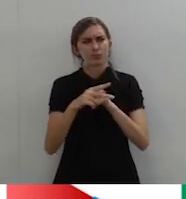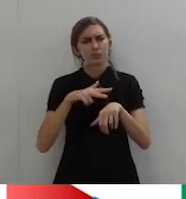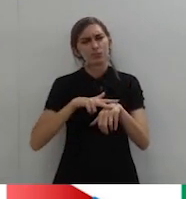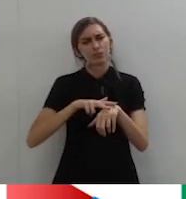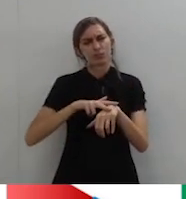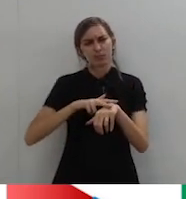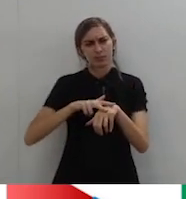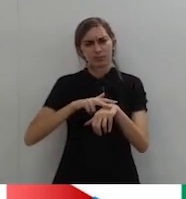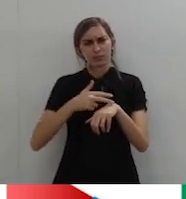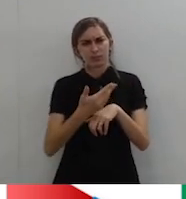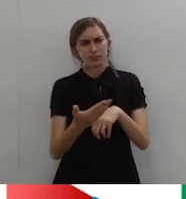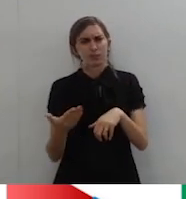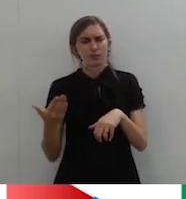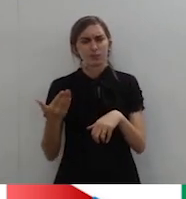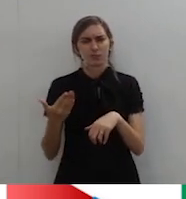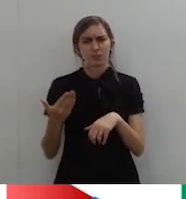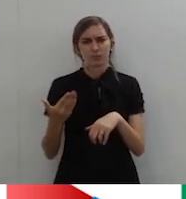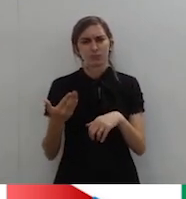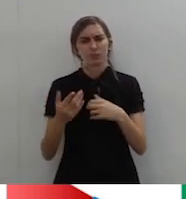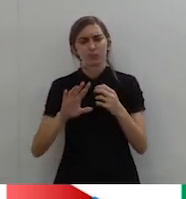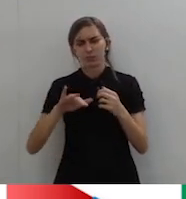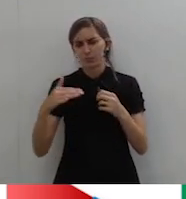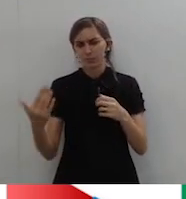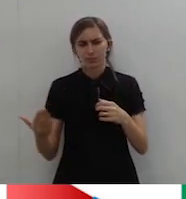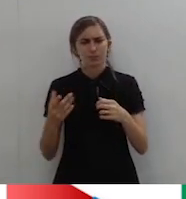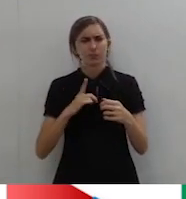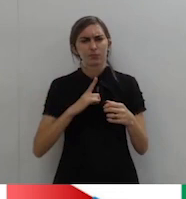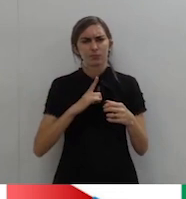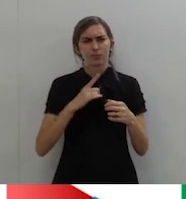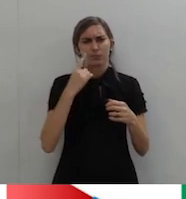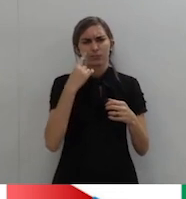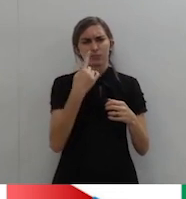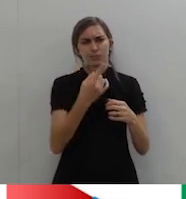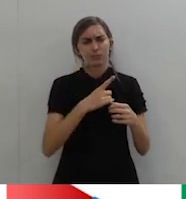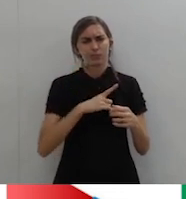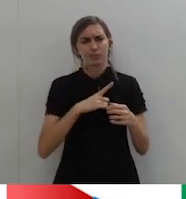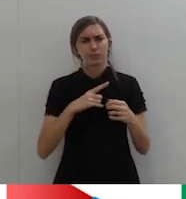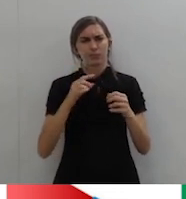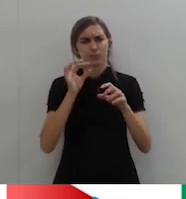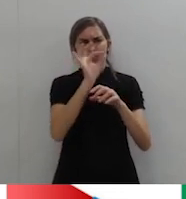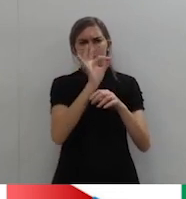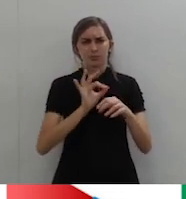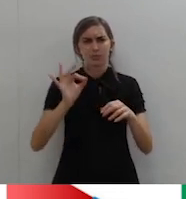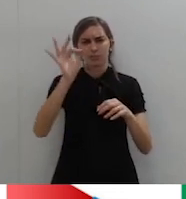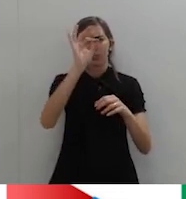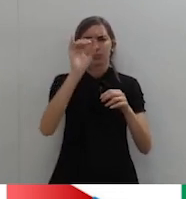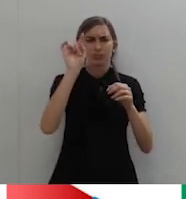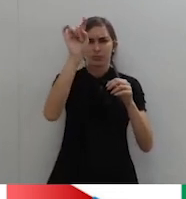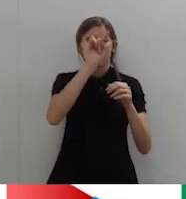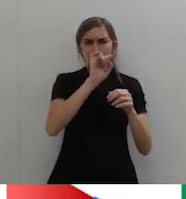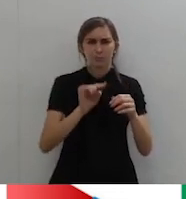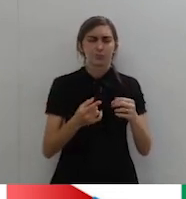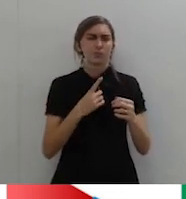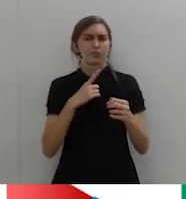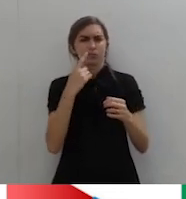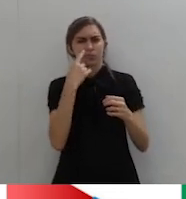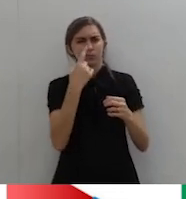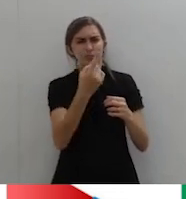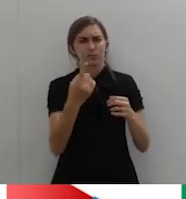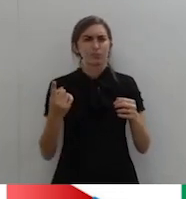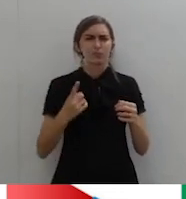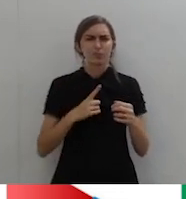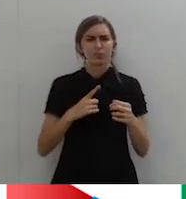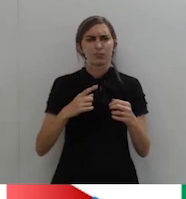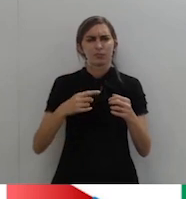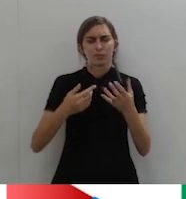parte verde é a parte mais áspera, né? Do lado direito, você vai ver que tem botões de campainha, você vai ver que